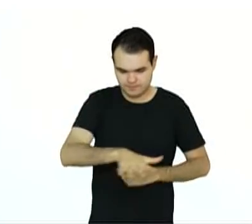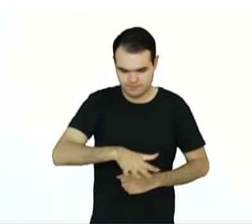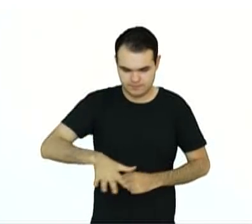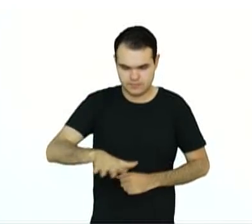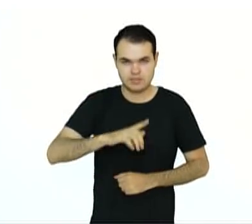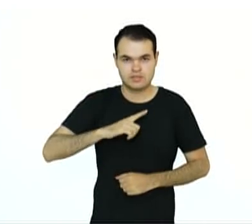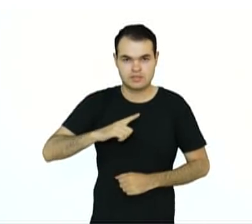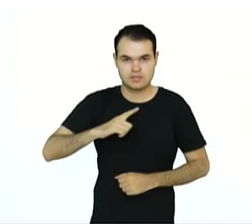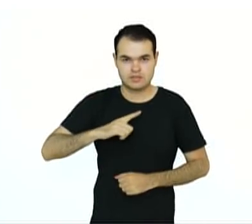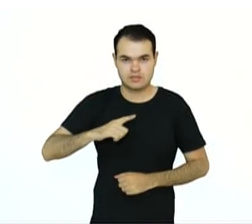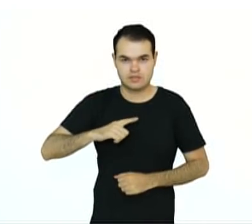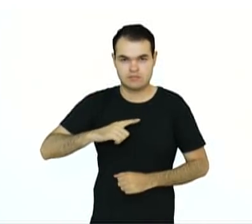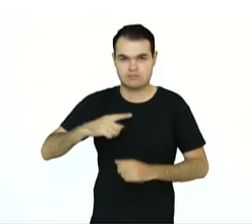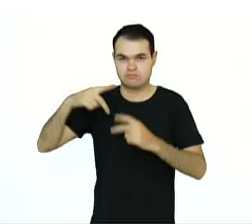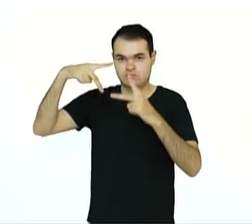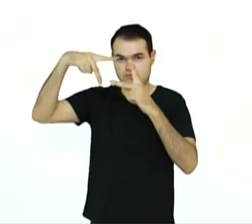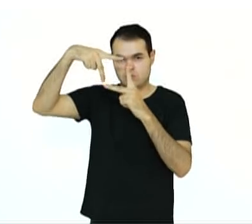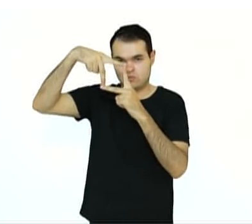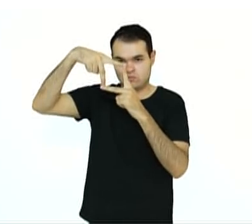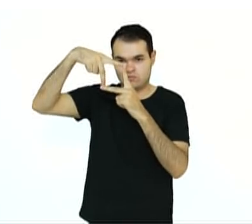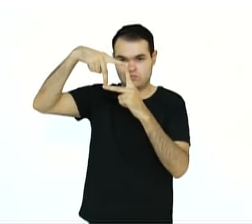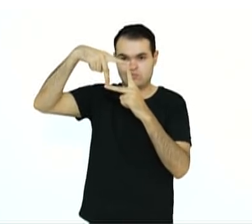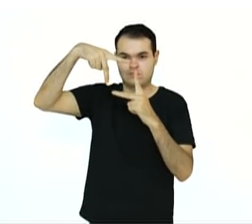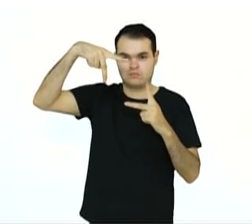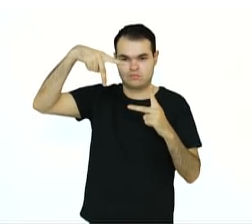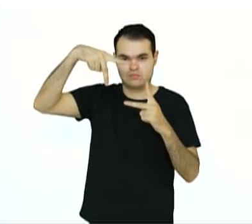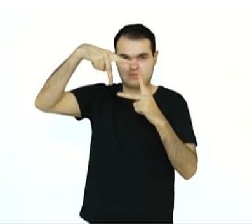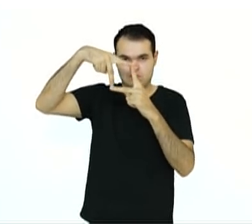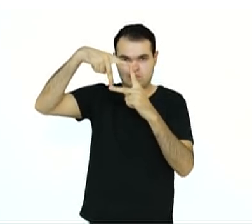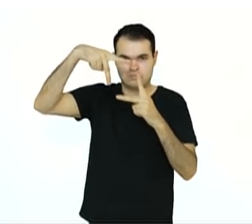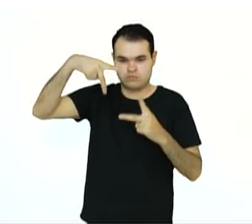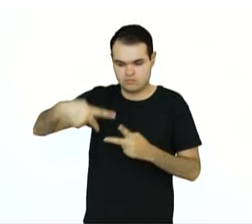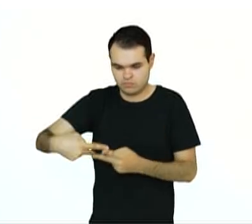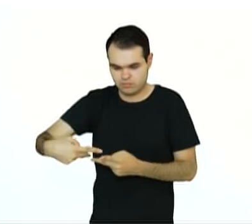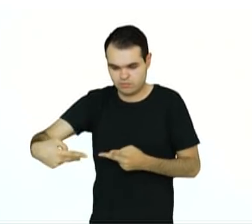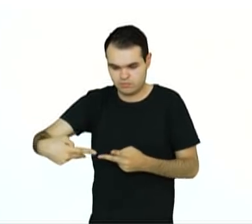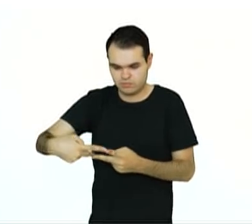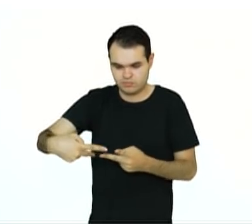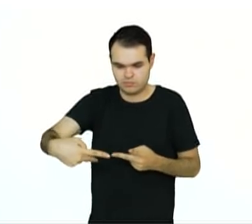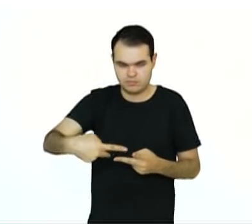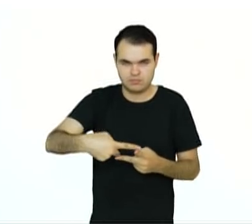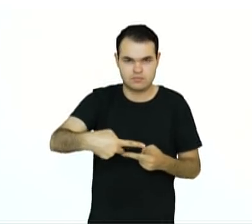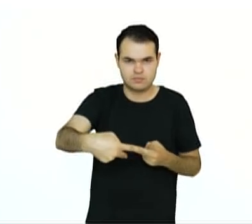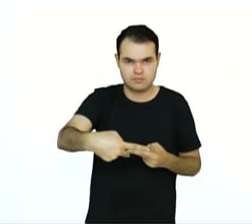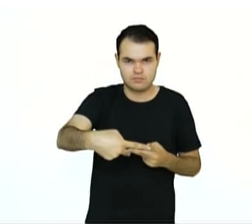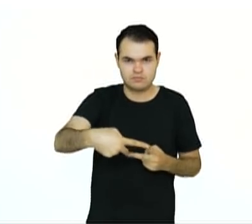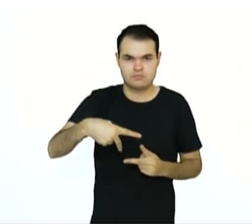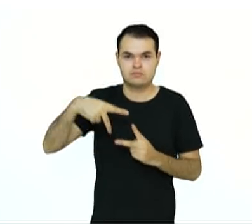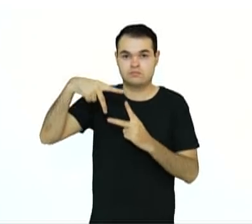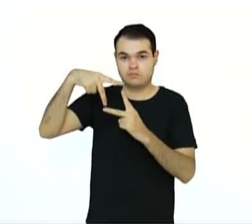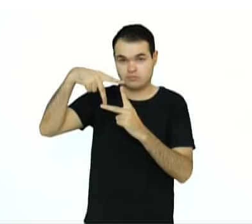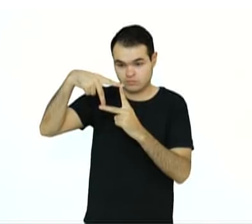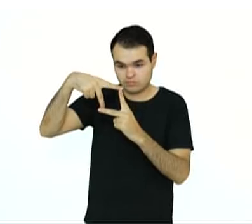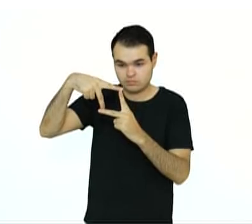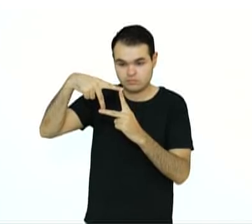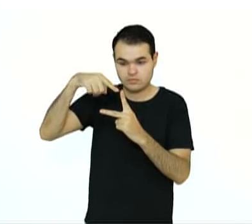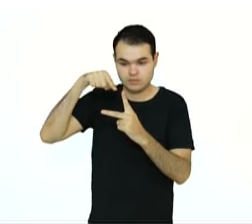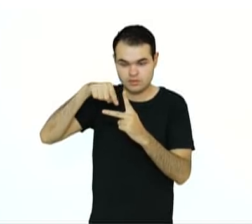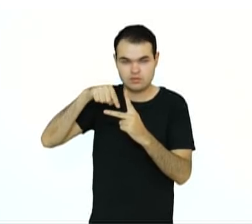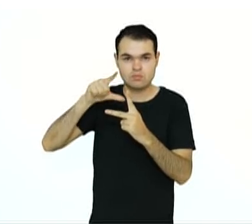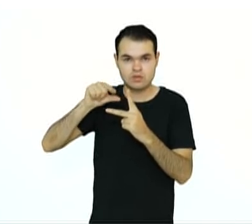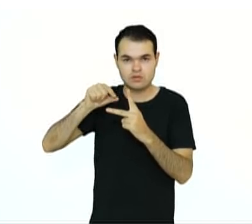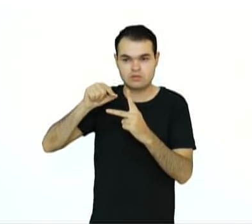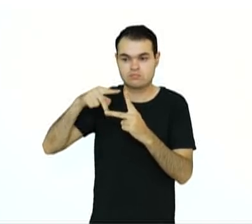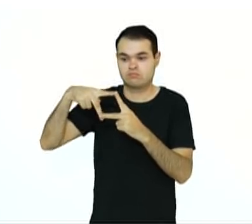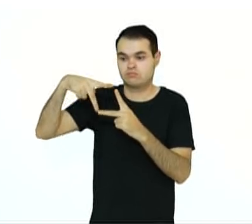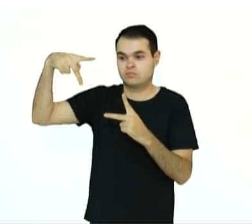quadrados de 2 tamanhos. A medida do lado do ladrilho maior é o dobro da medida do lado do ladrilho menor, certo? Para a gente poder continuar,